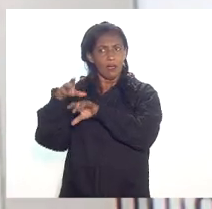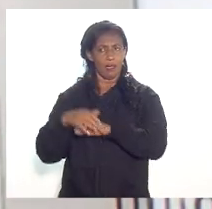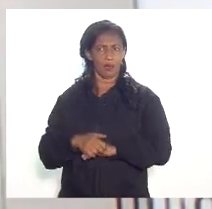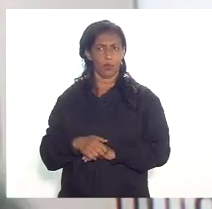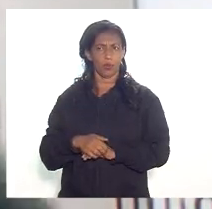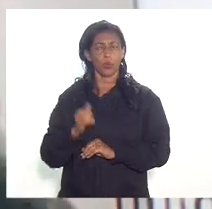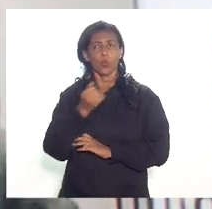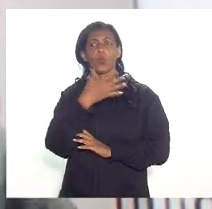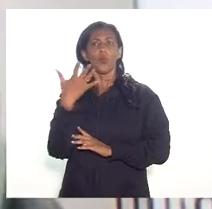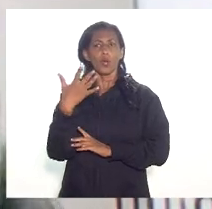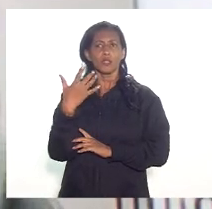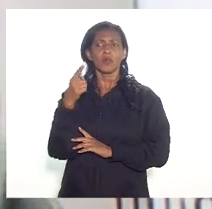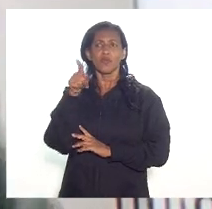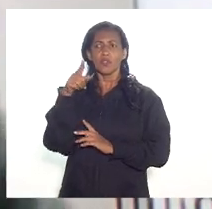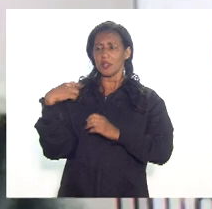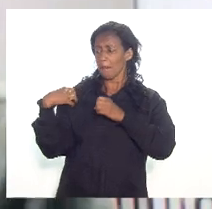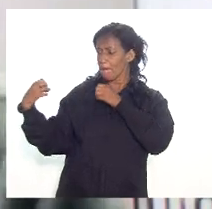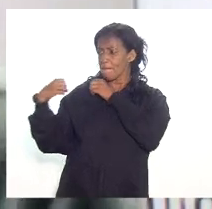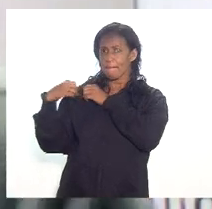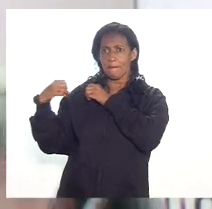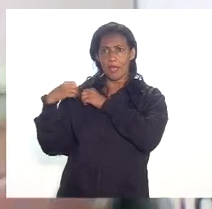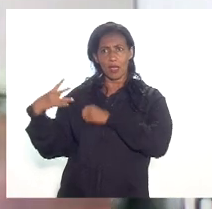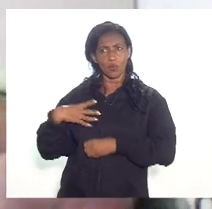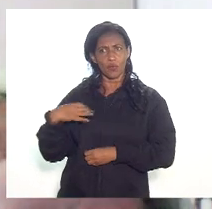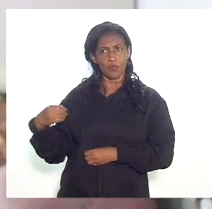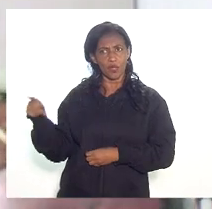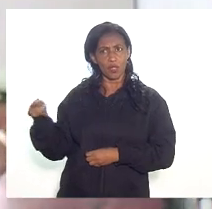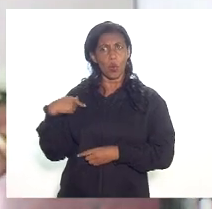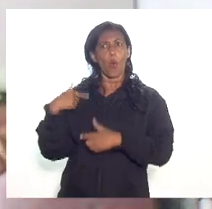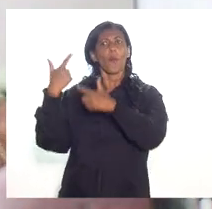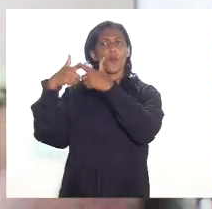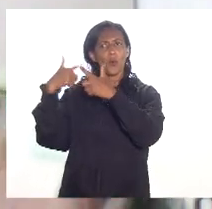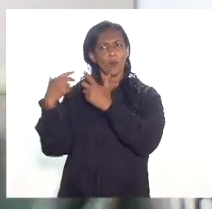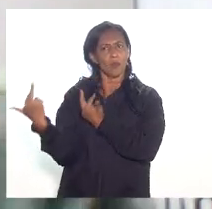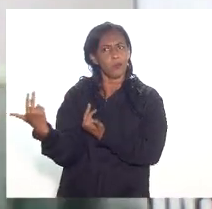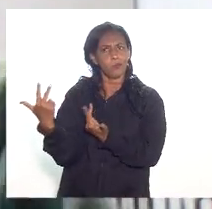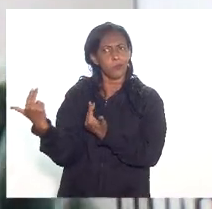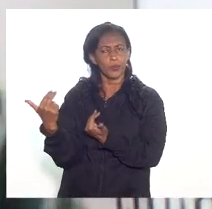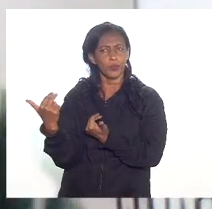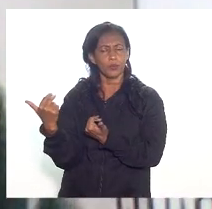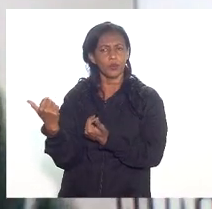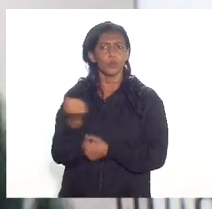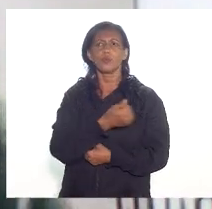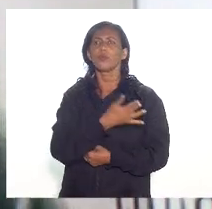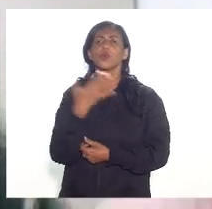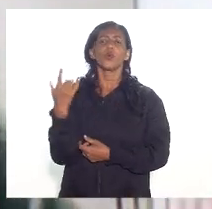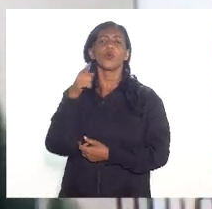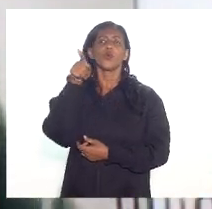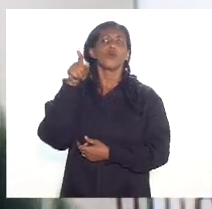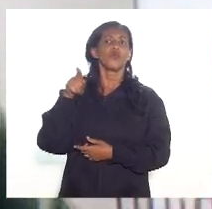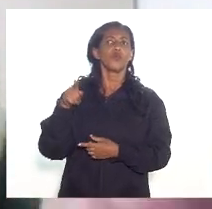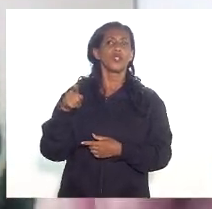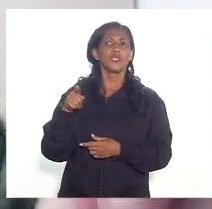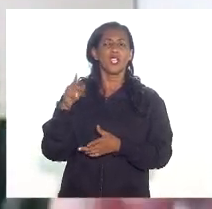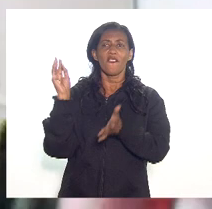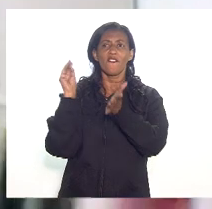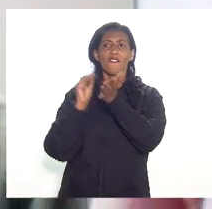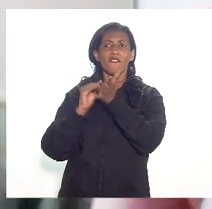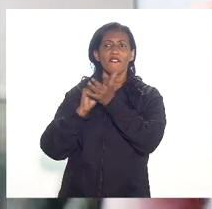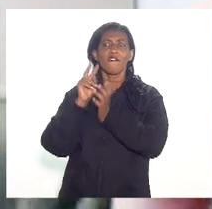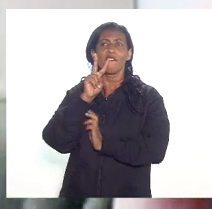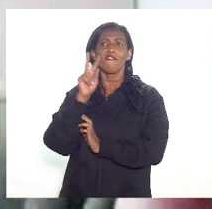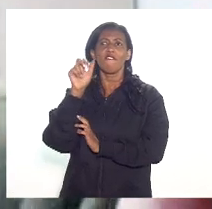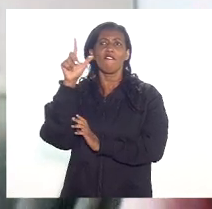viu pessoas próximas de você que tem filhos sofreram com esse problema agora quantas vezes você sofreu porque faltou vaga na escola